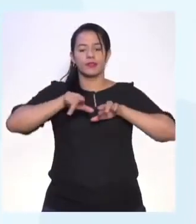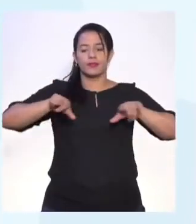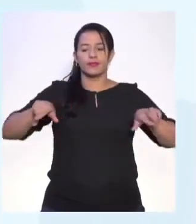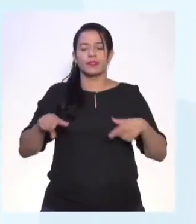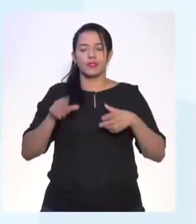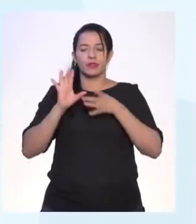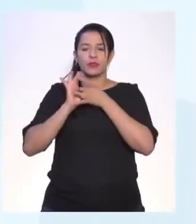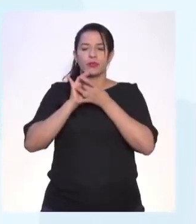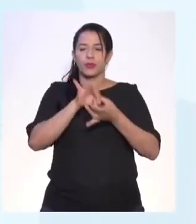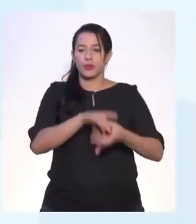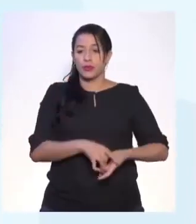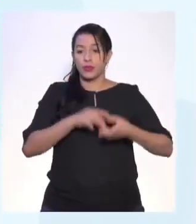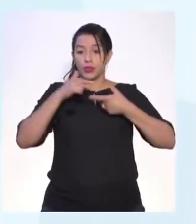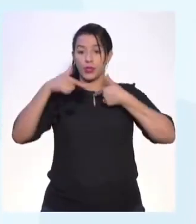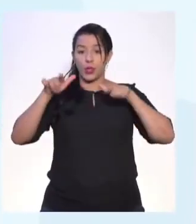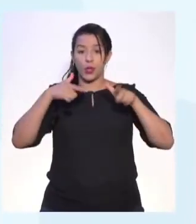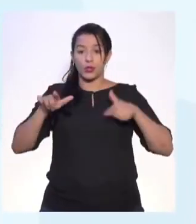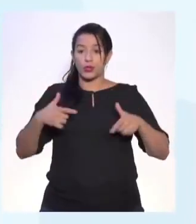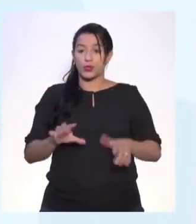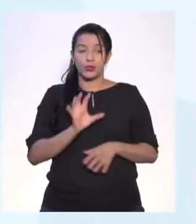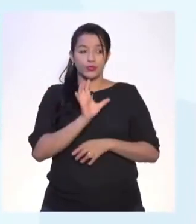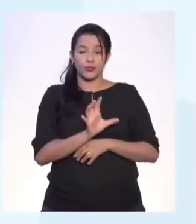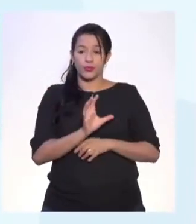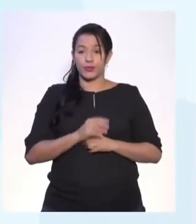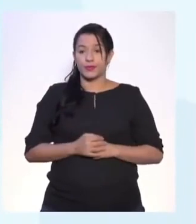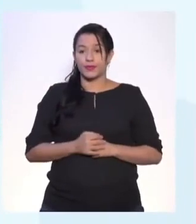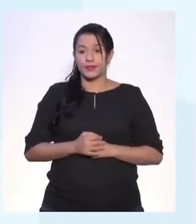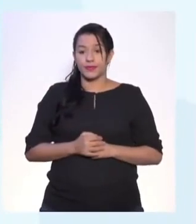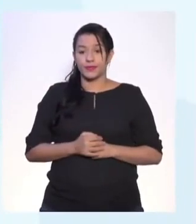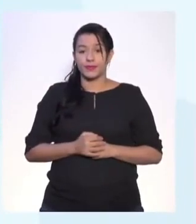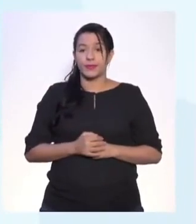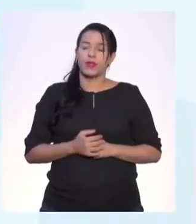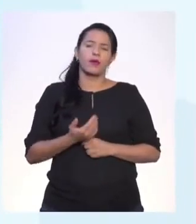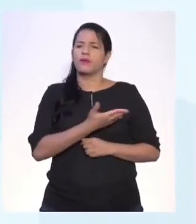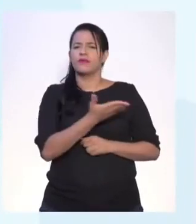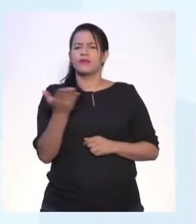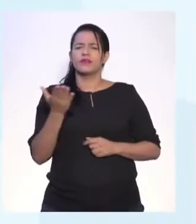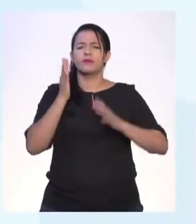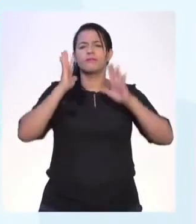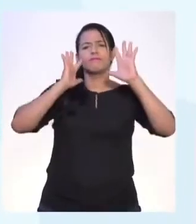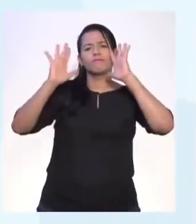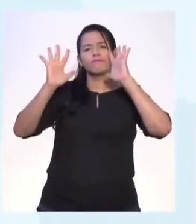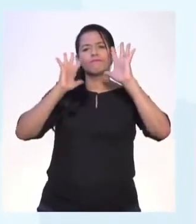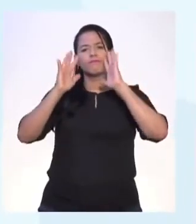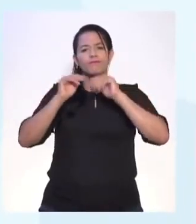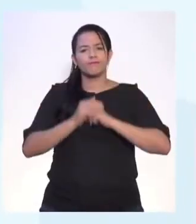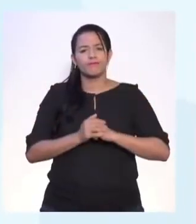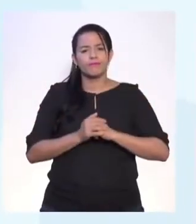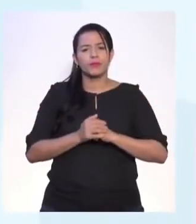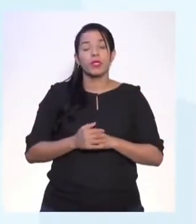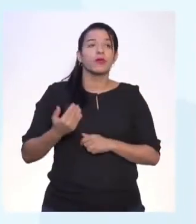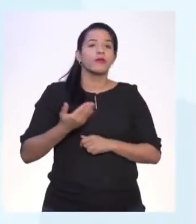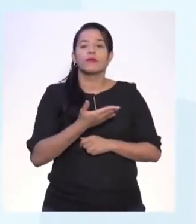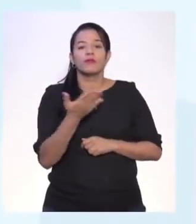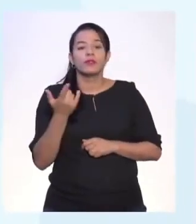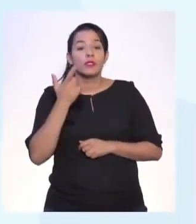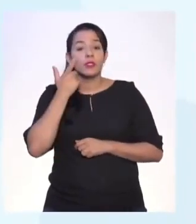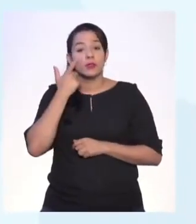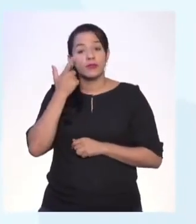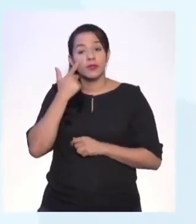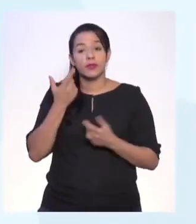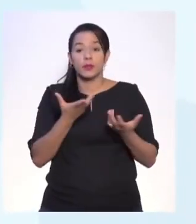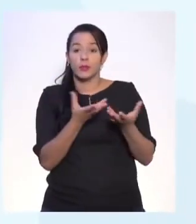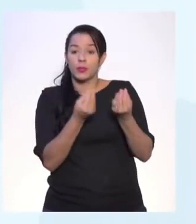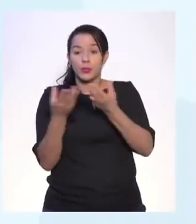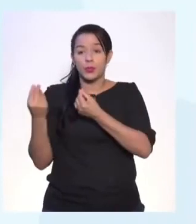contextos, entre outras formas. Uma coisinha para vocês refletirem aí. Já observaram que a maioria das